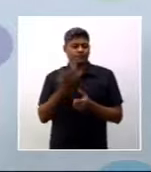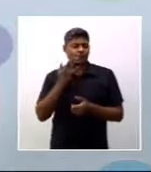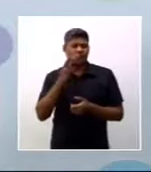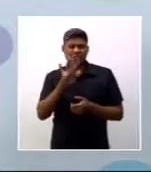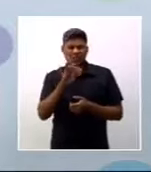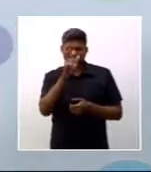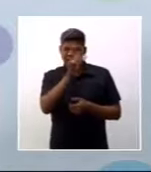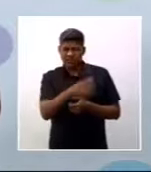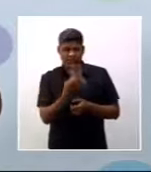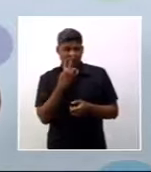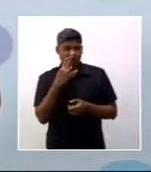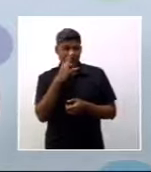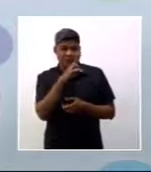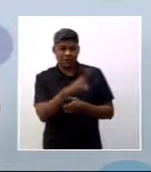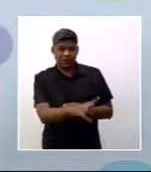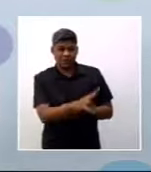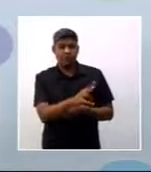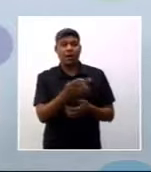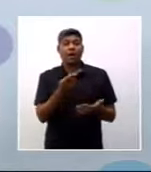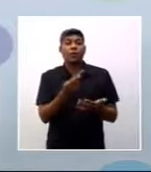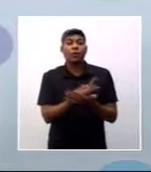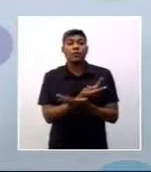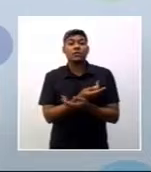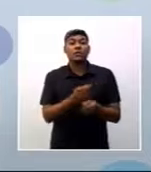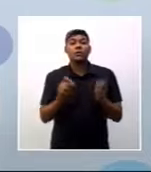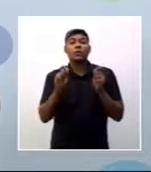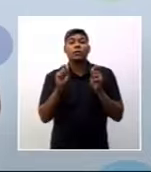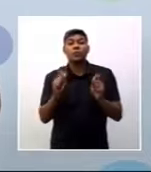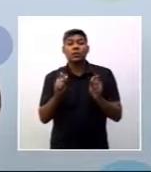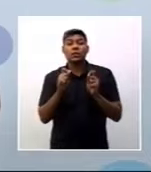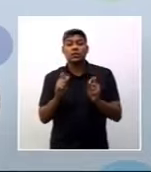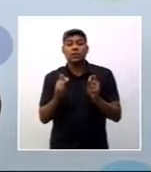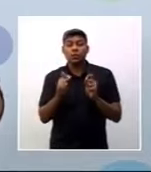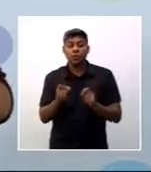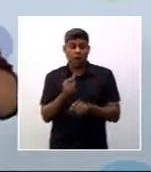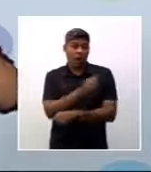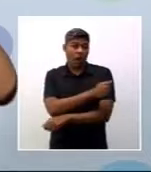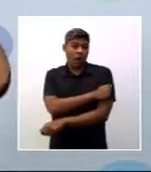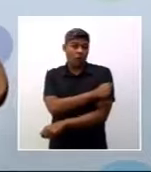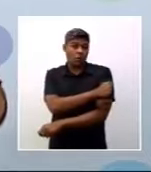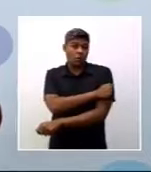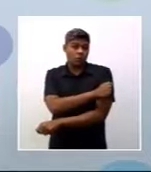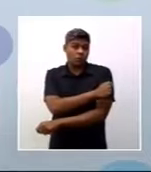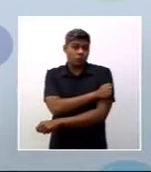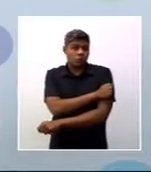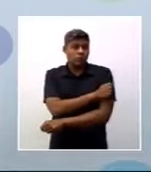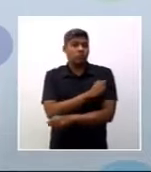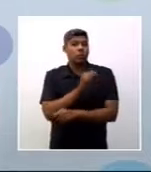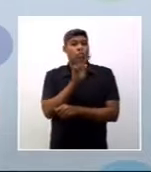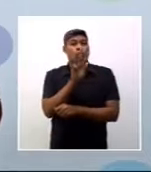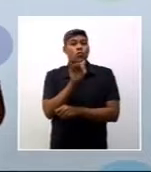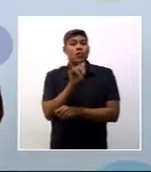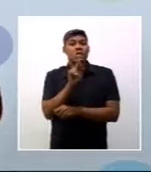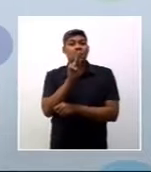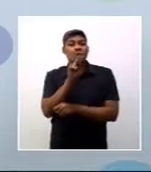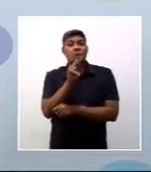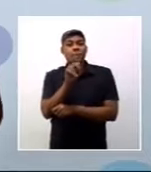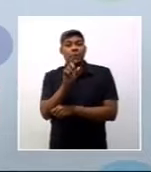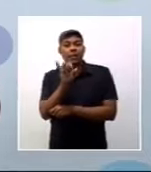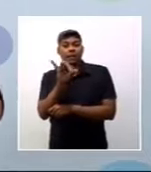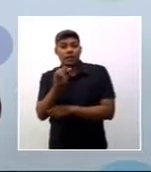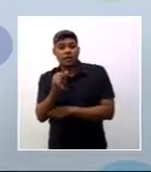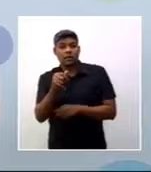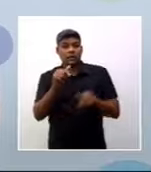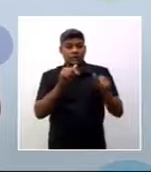eu não sei se vocês viram isso mas o que que aconteceu o aluno e editor wikipédia para que